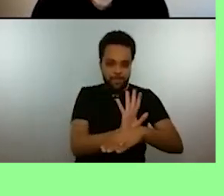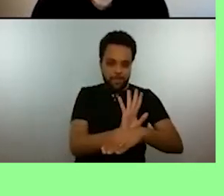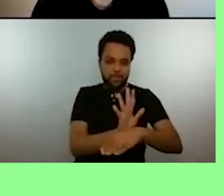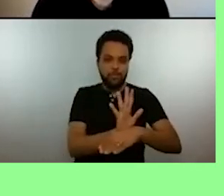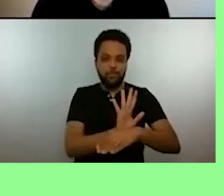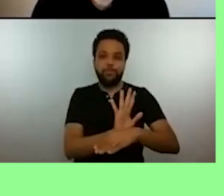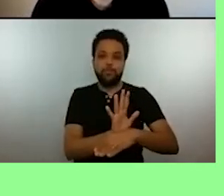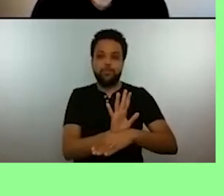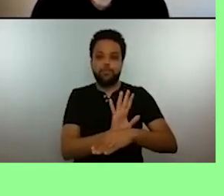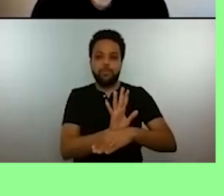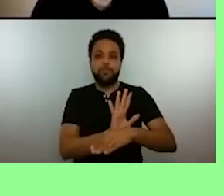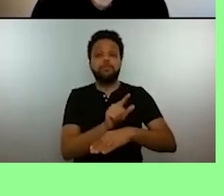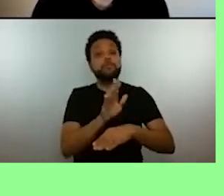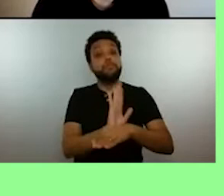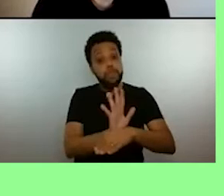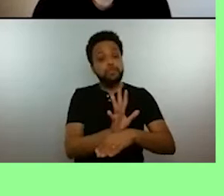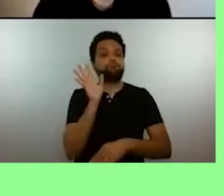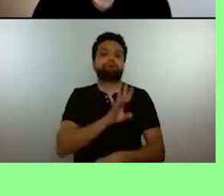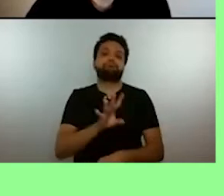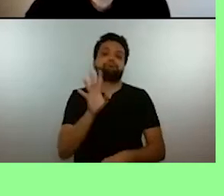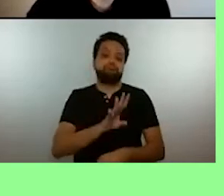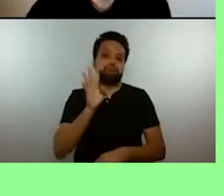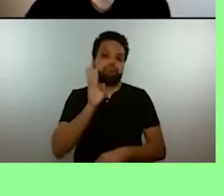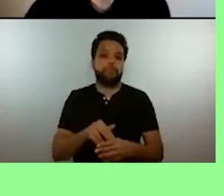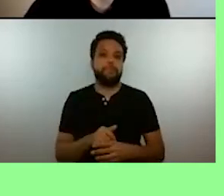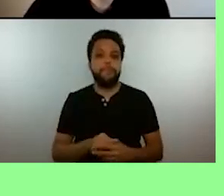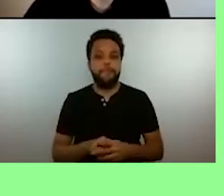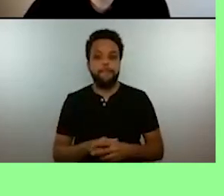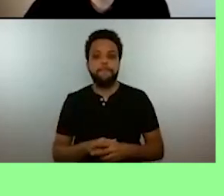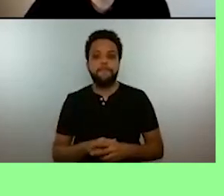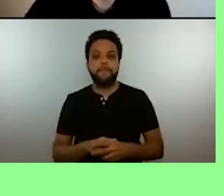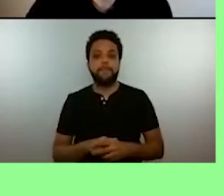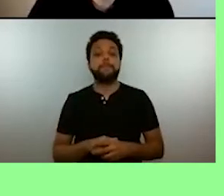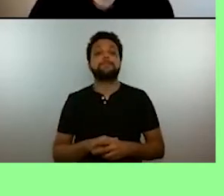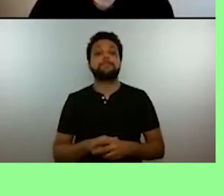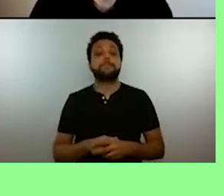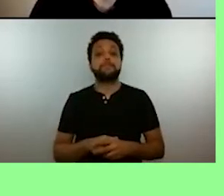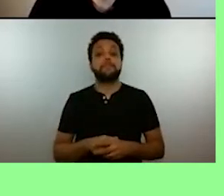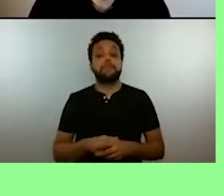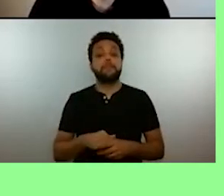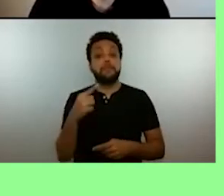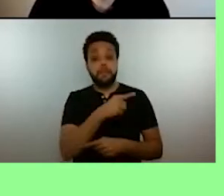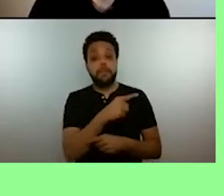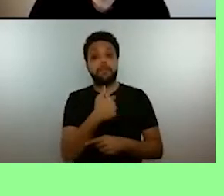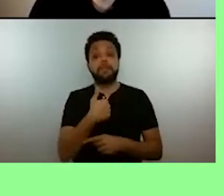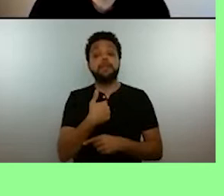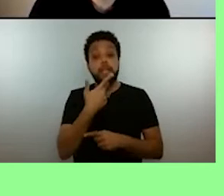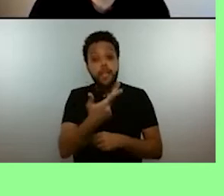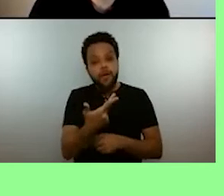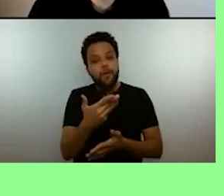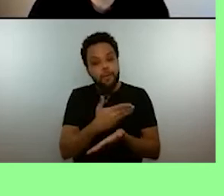ali, foi bem legal isso. E aí, conheça a Deficiência Tech, deixa eu fazer um jabazinho, né? Que eu já